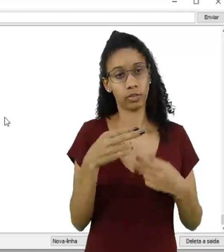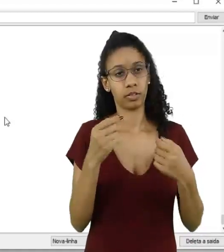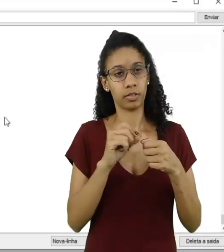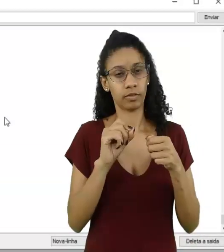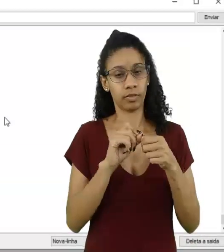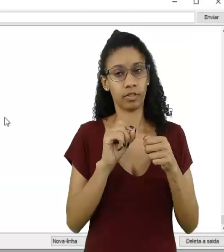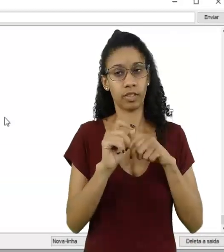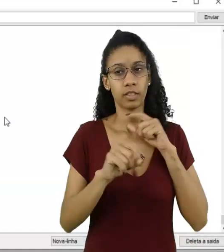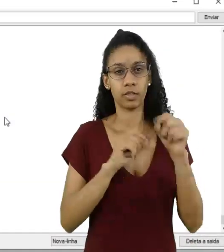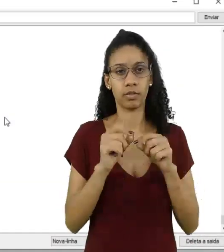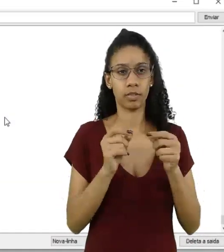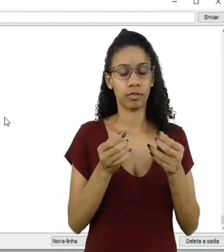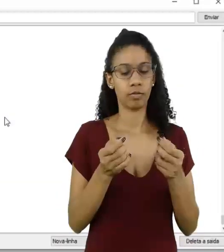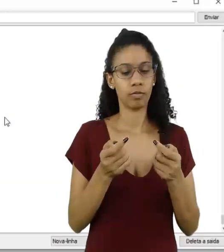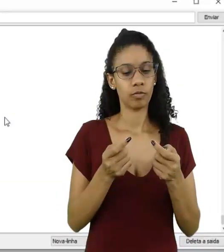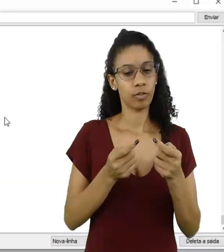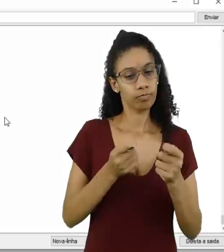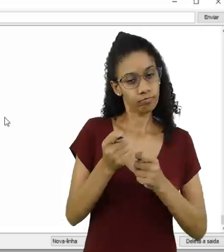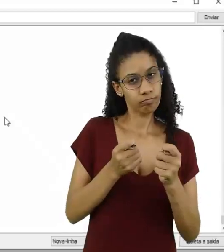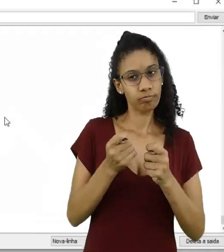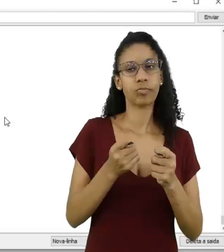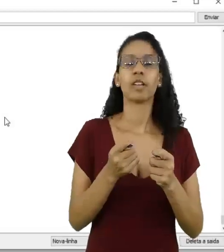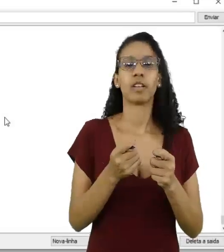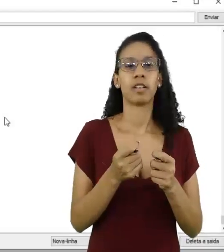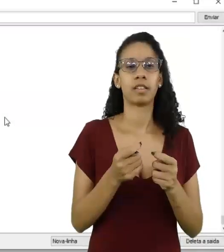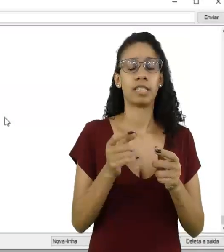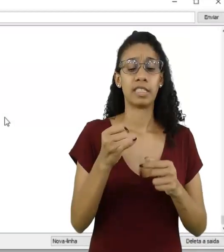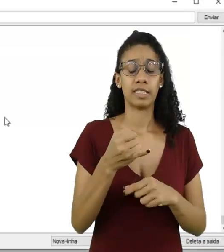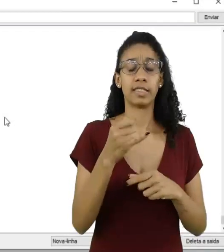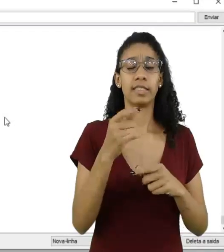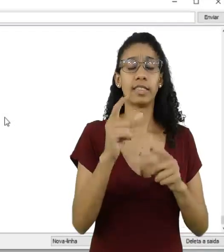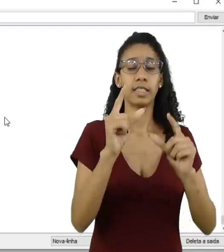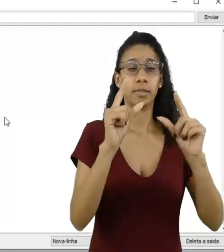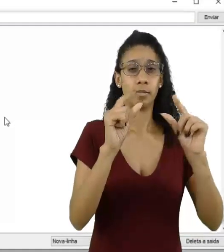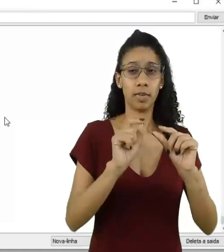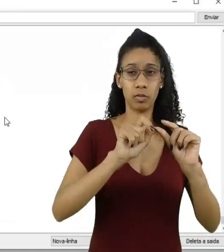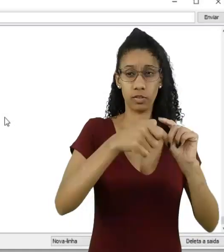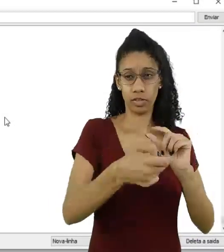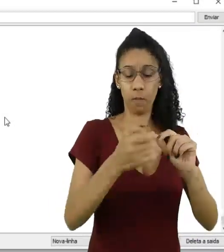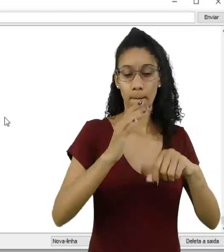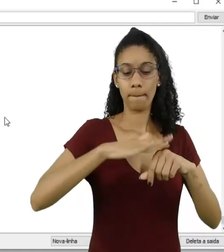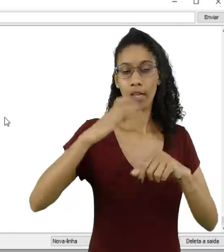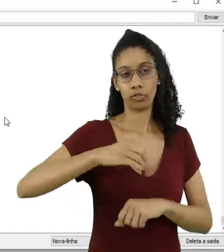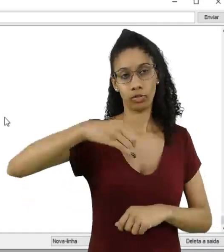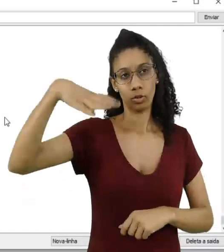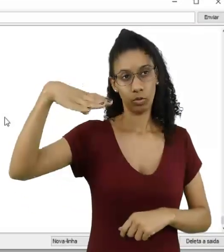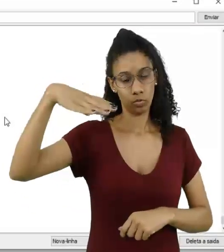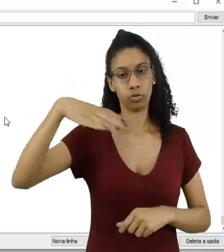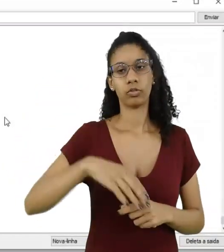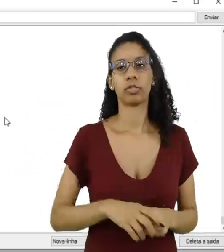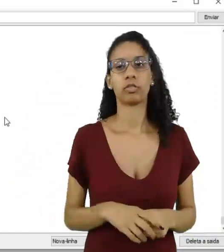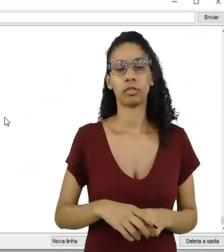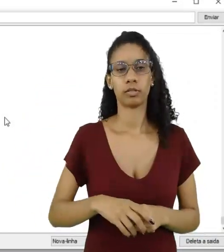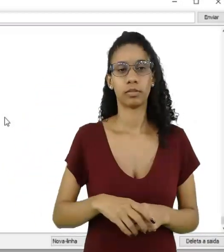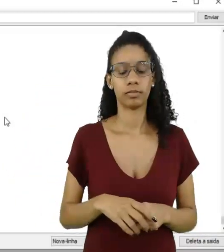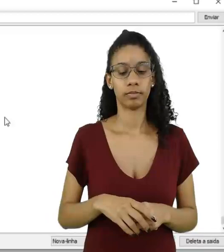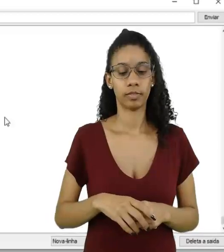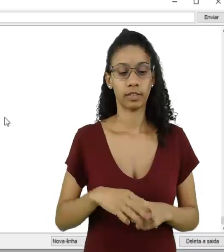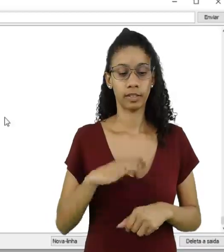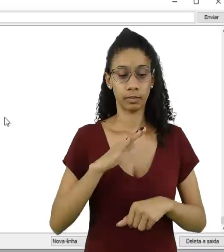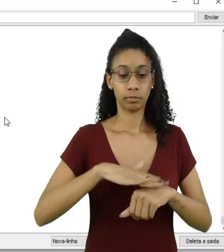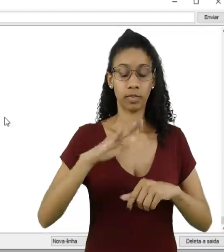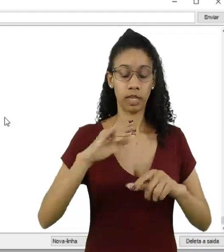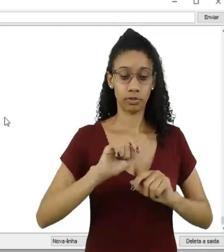fazer uma calibração invertida. Quanto menor o sinal, maior a luminosidade. Quanto maior o sinal, menor a